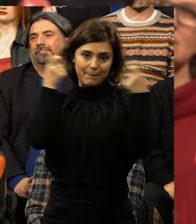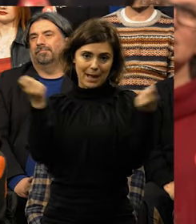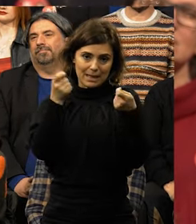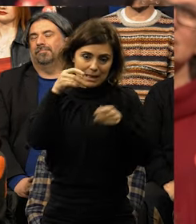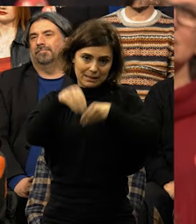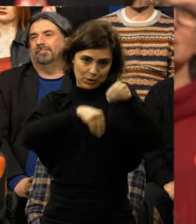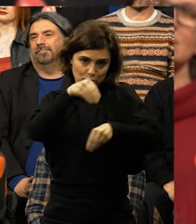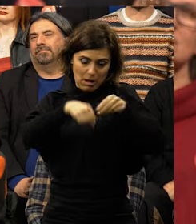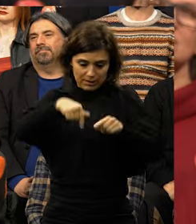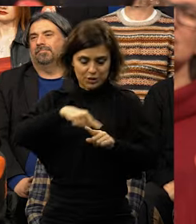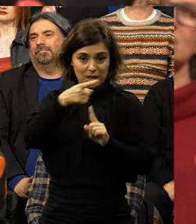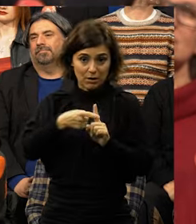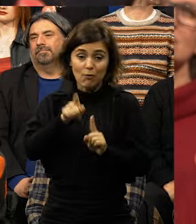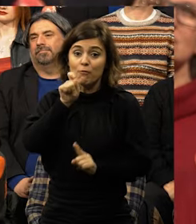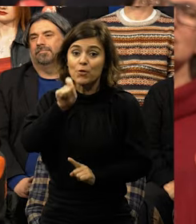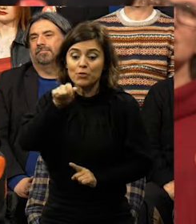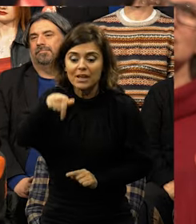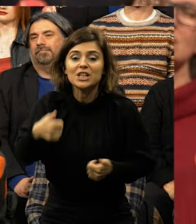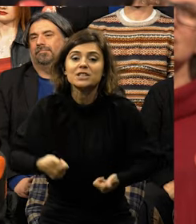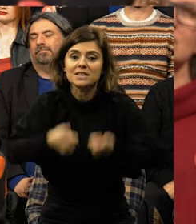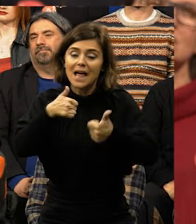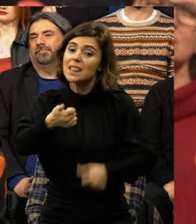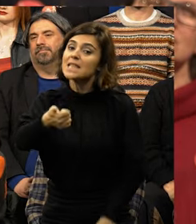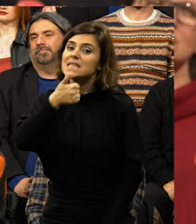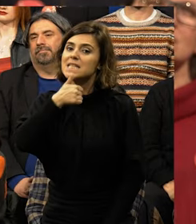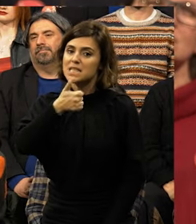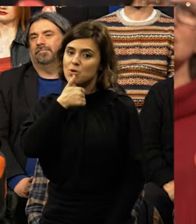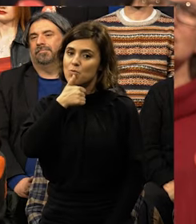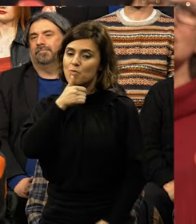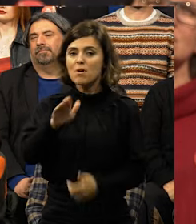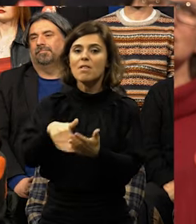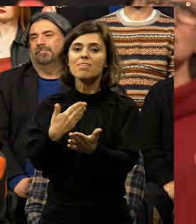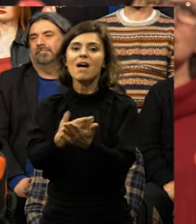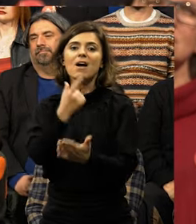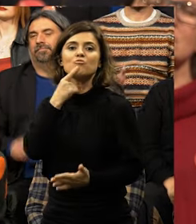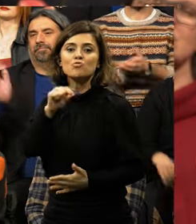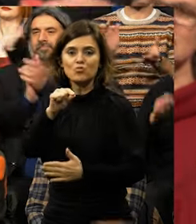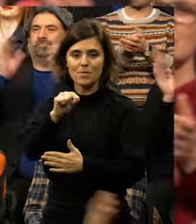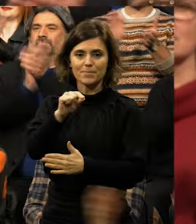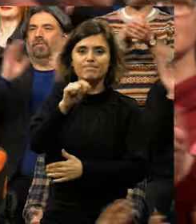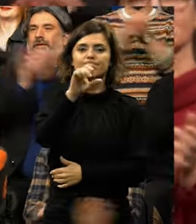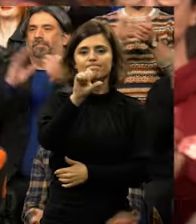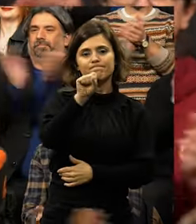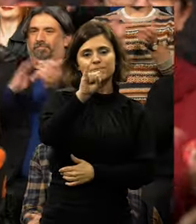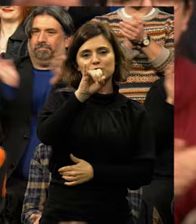dia em que esta cidade decidiu dar o nome da gisberta a uma